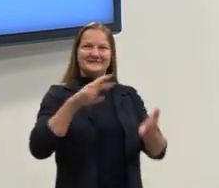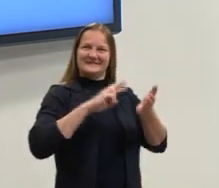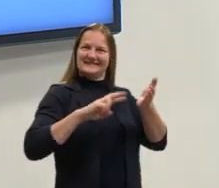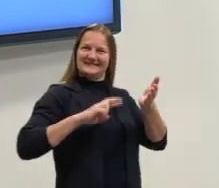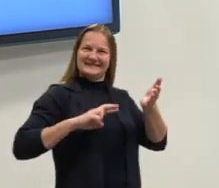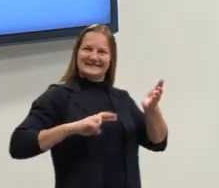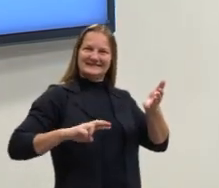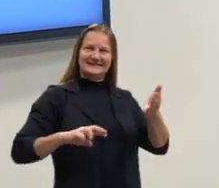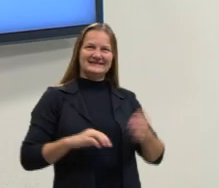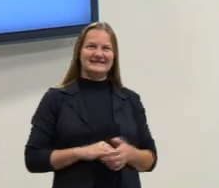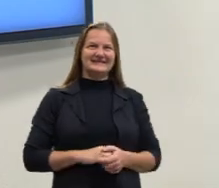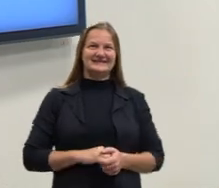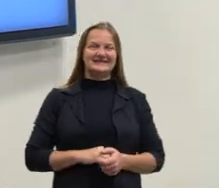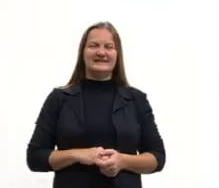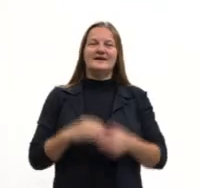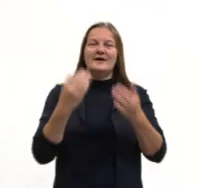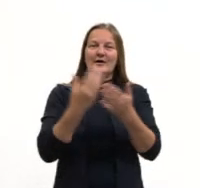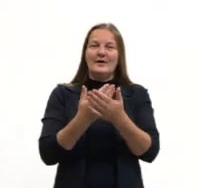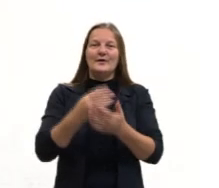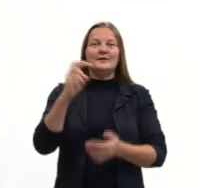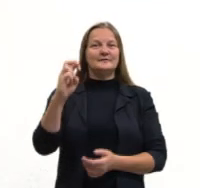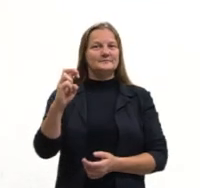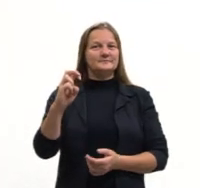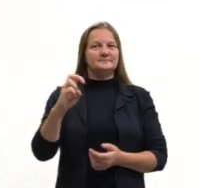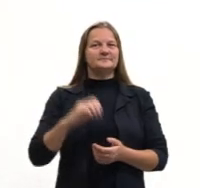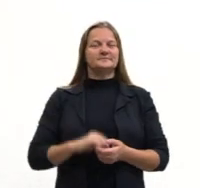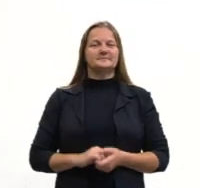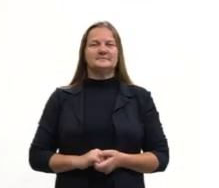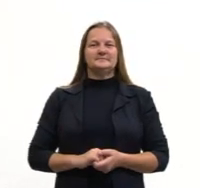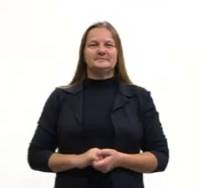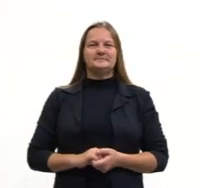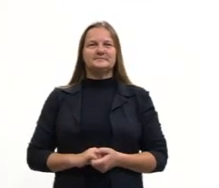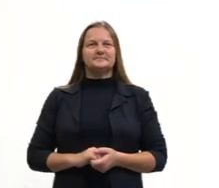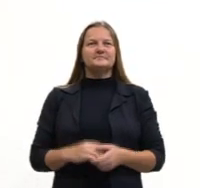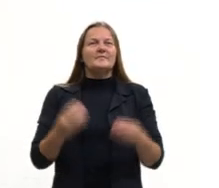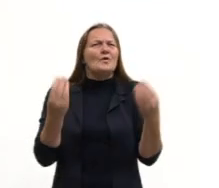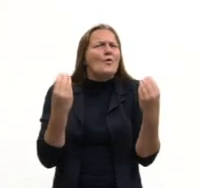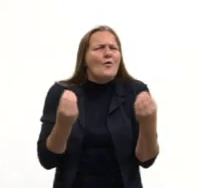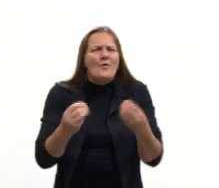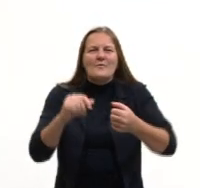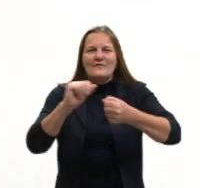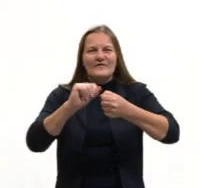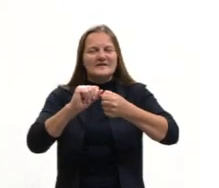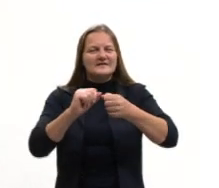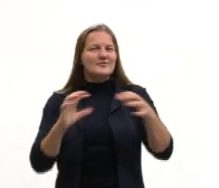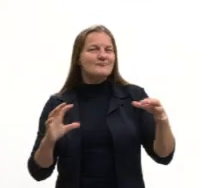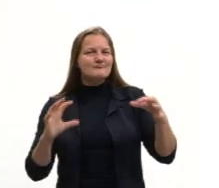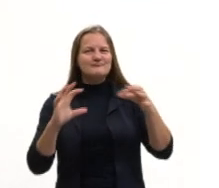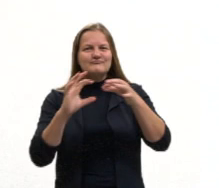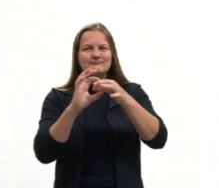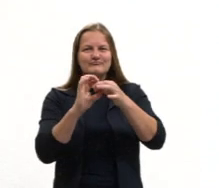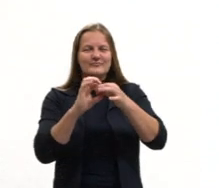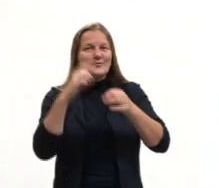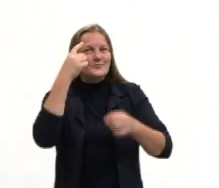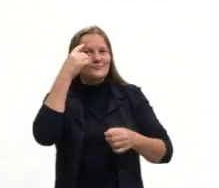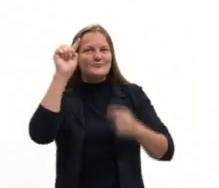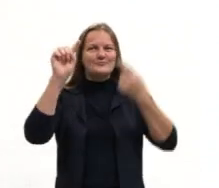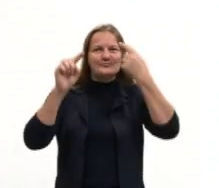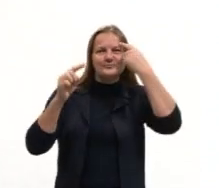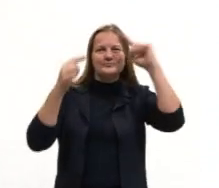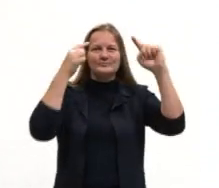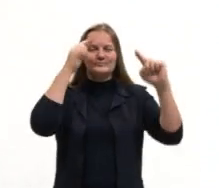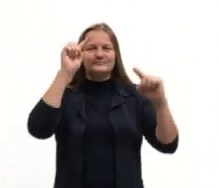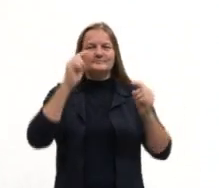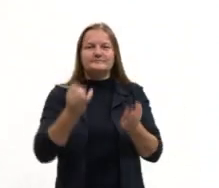redação e na nossa Aula 5 como fazer a ligação das ideias